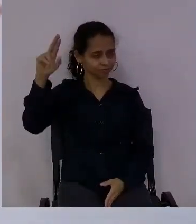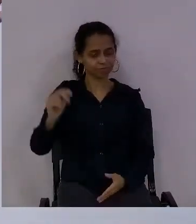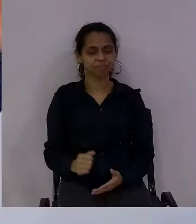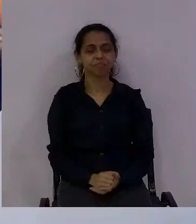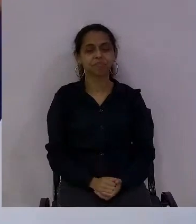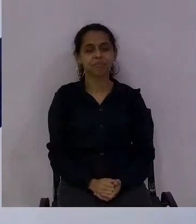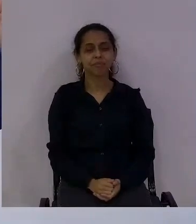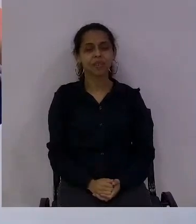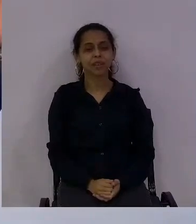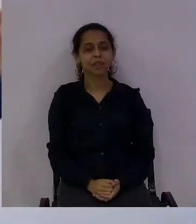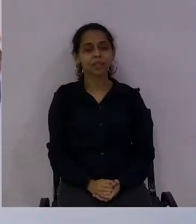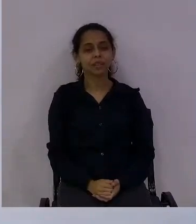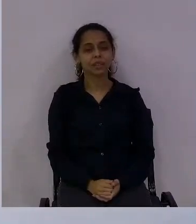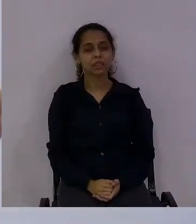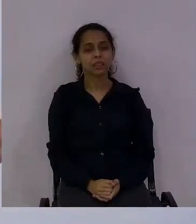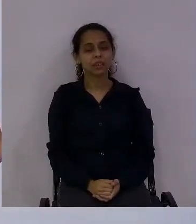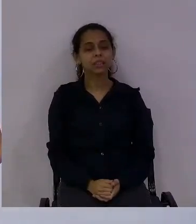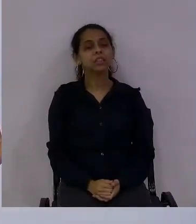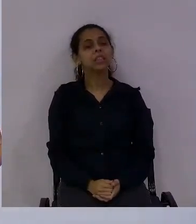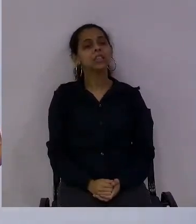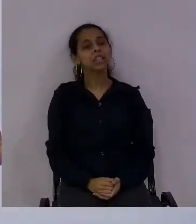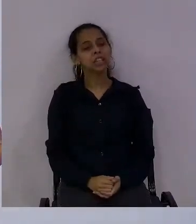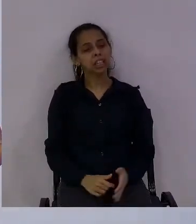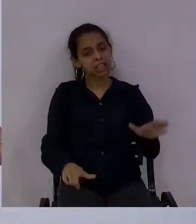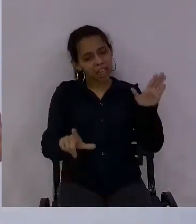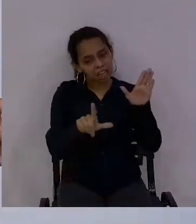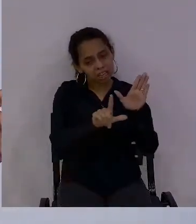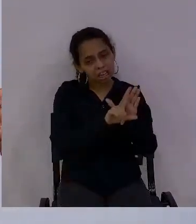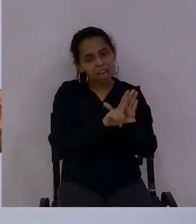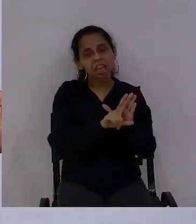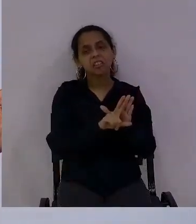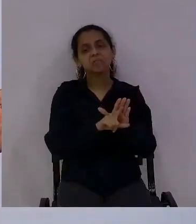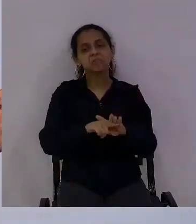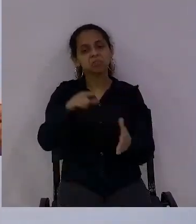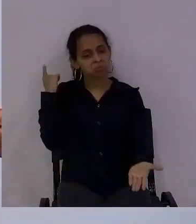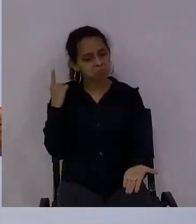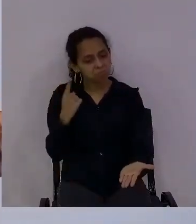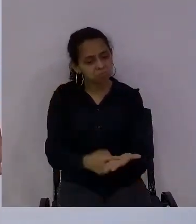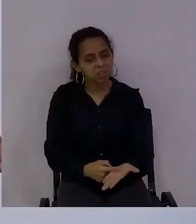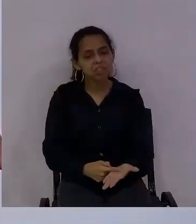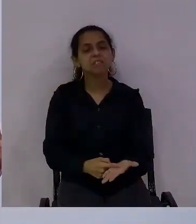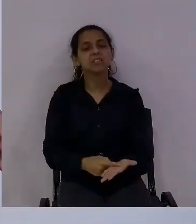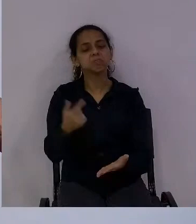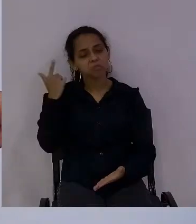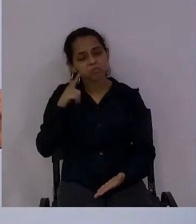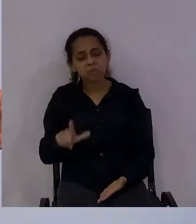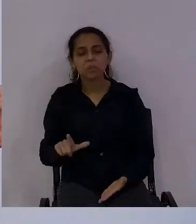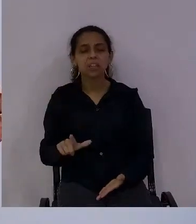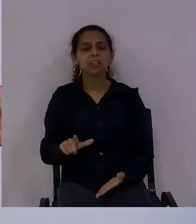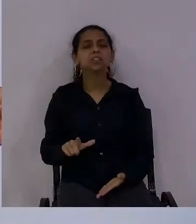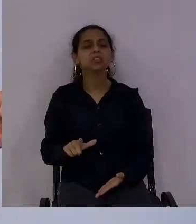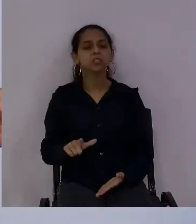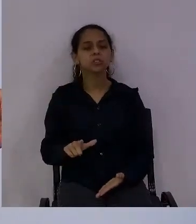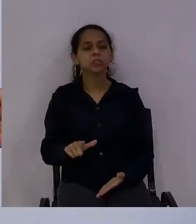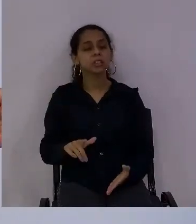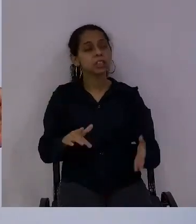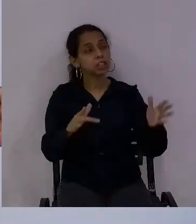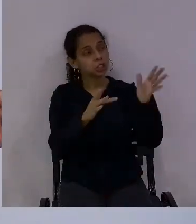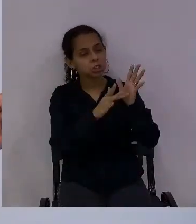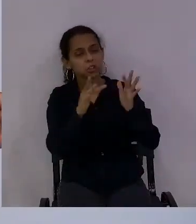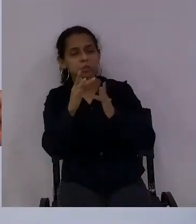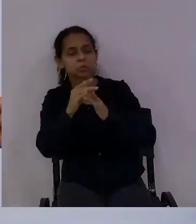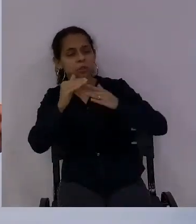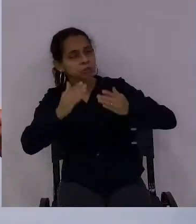Foi cumprida, então, a lei de Moisés. Levaram Jesus, então, a Jerusalém para o